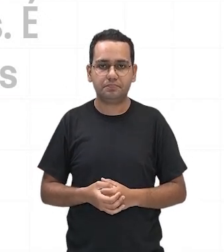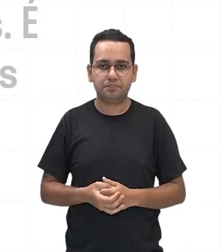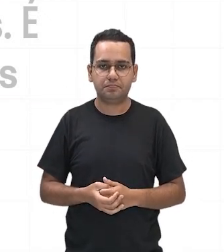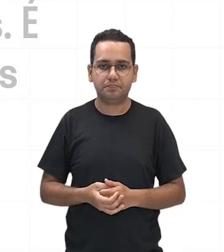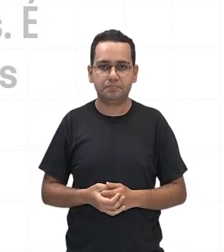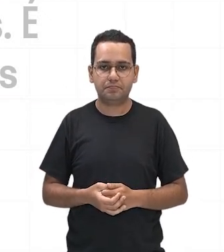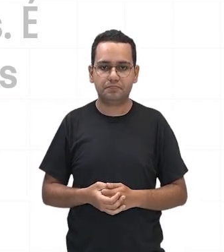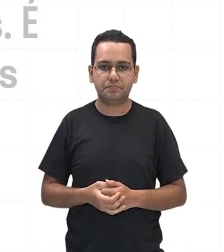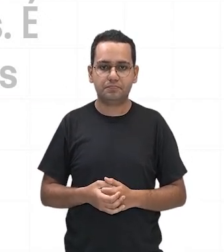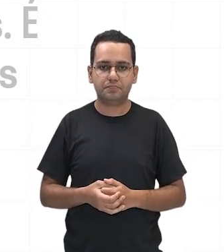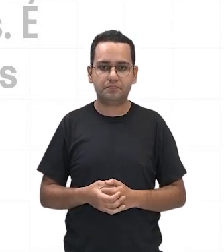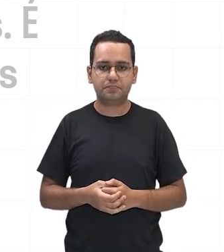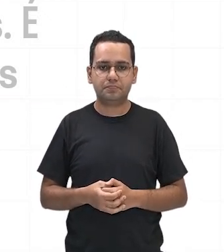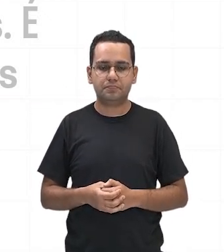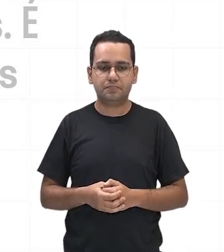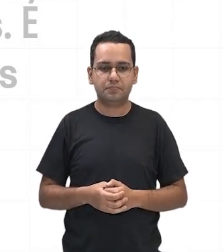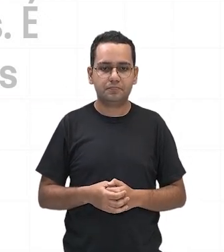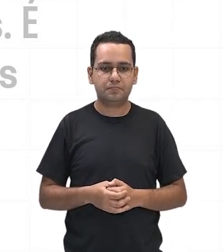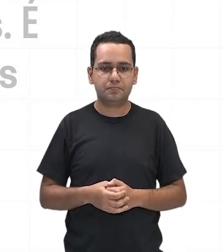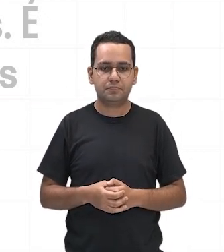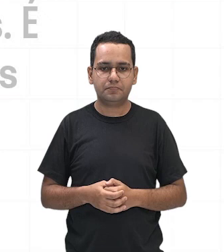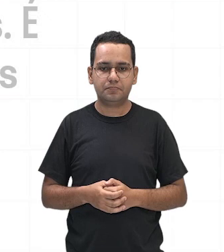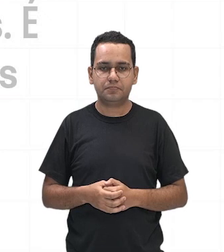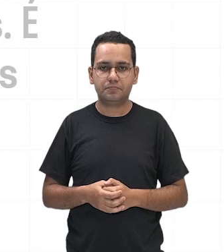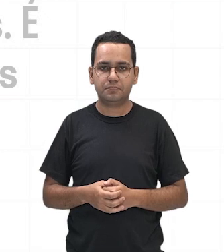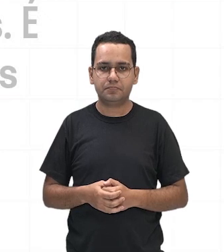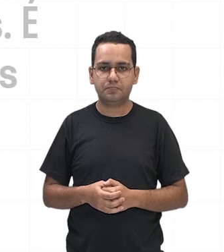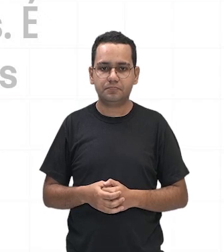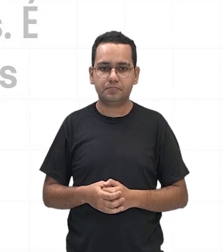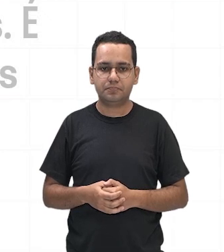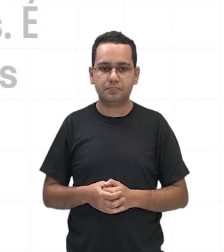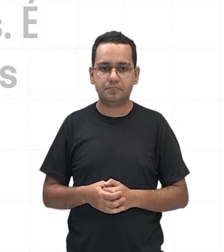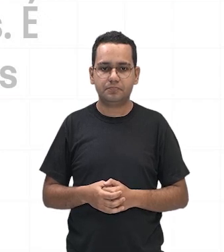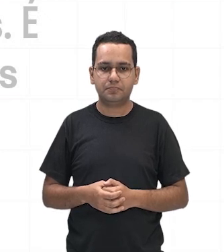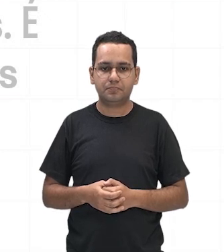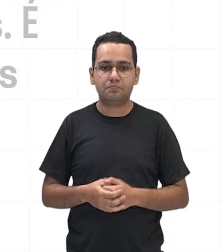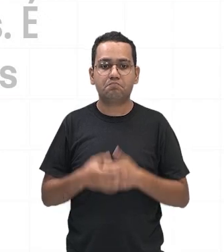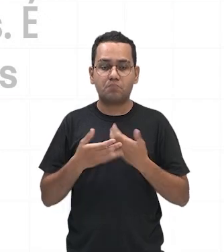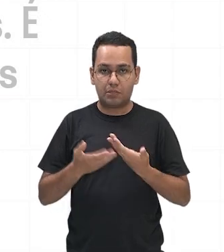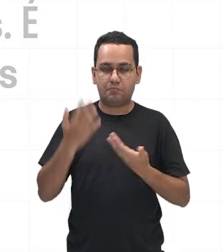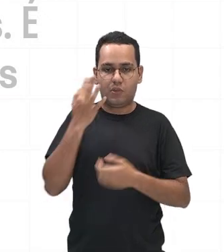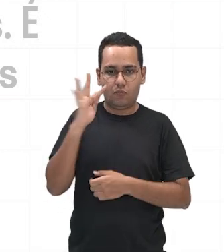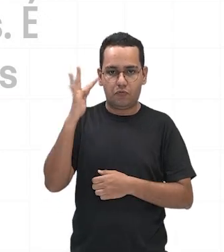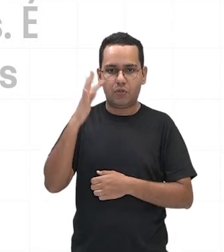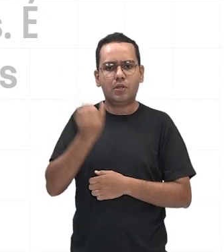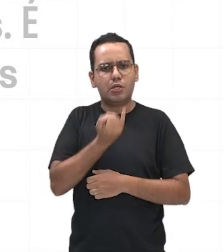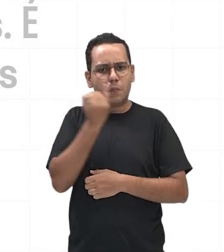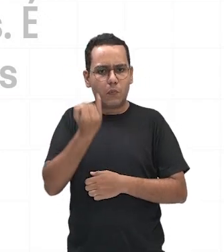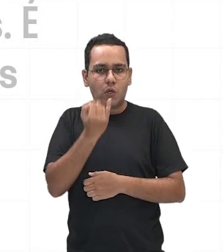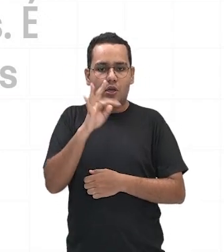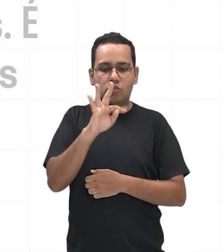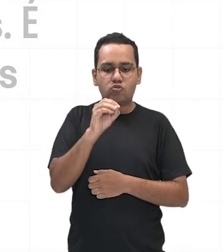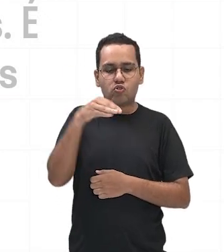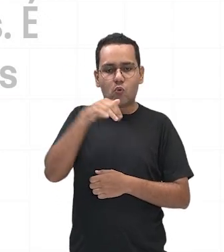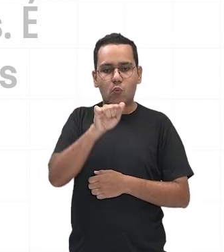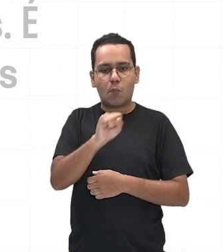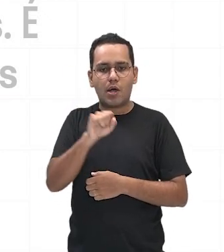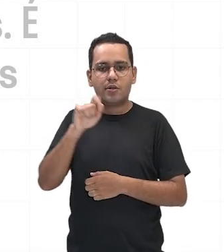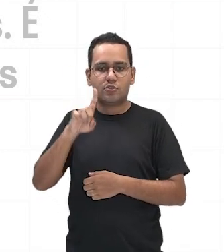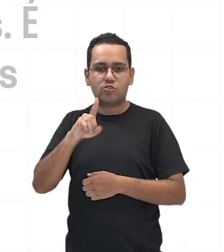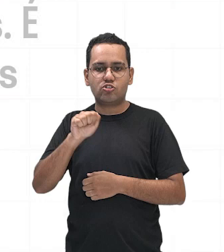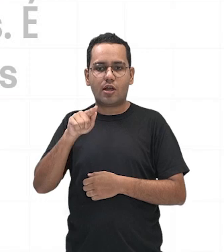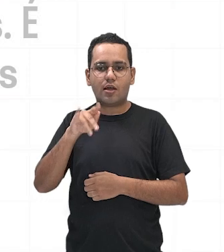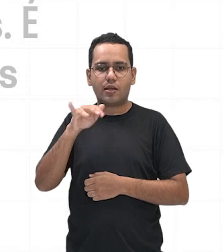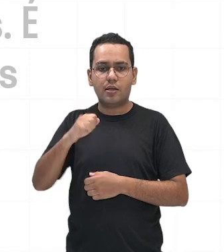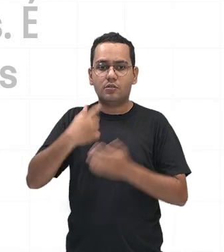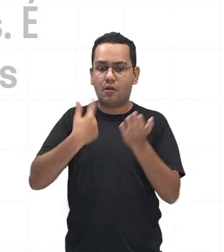o beato João Duns Escoto e entre outros. Um filósofo importante foi o São Tomás de Aquino e sua obra Suma